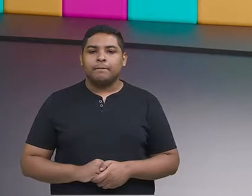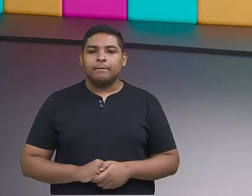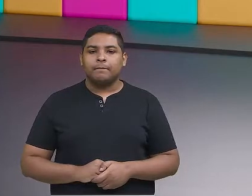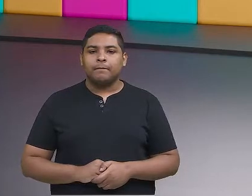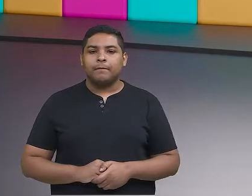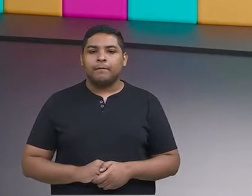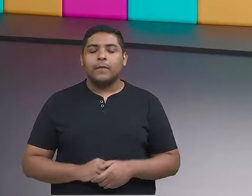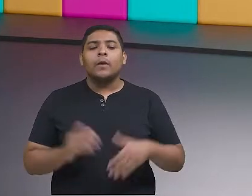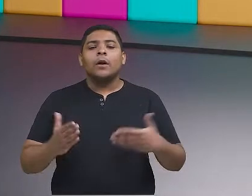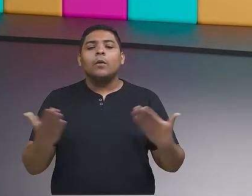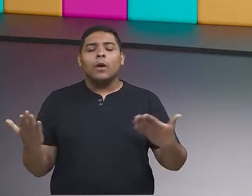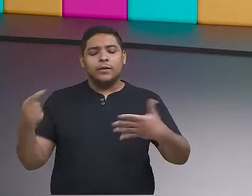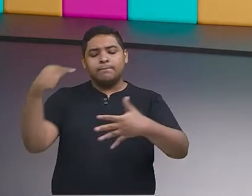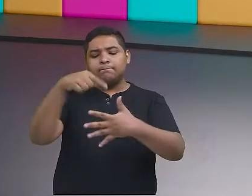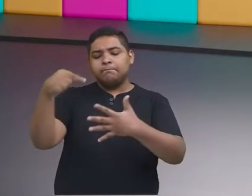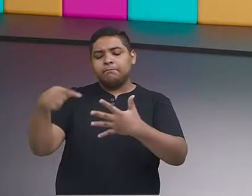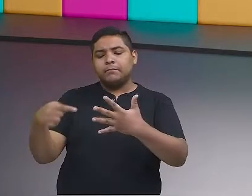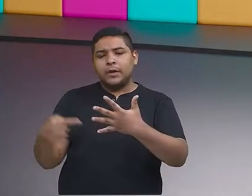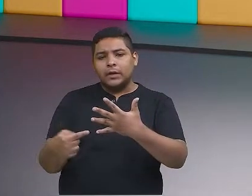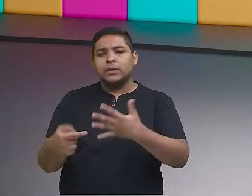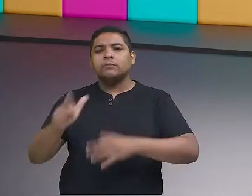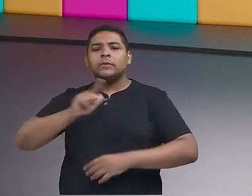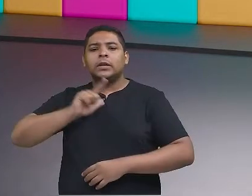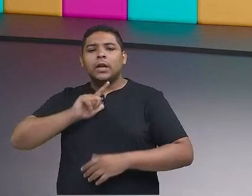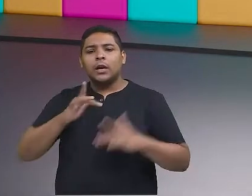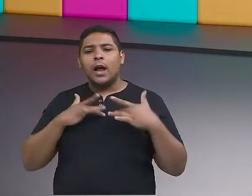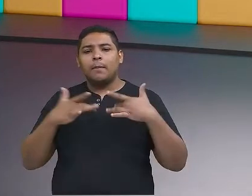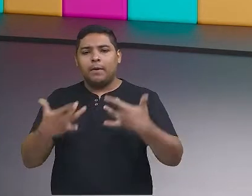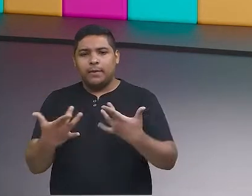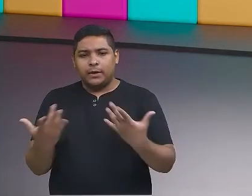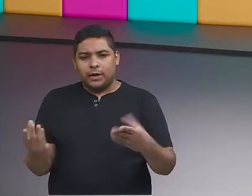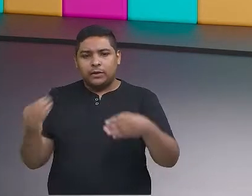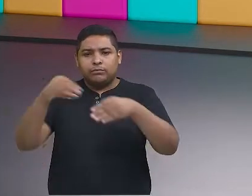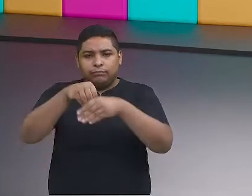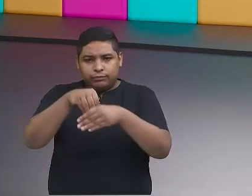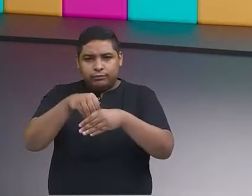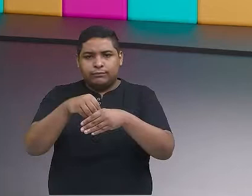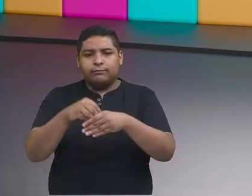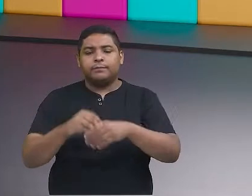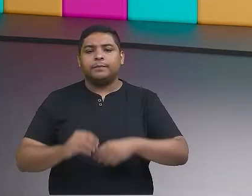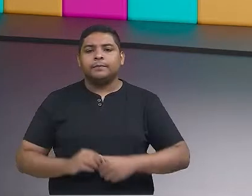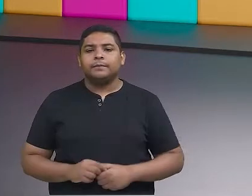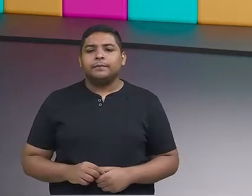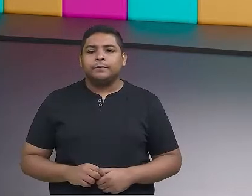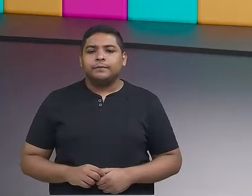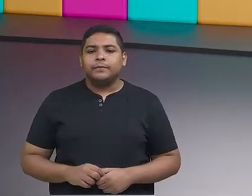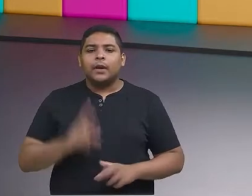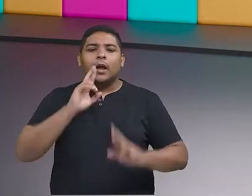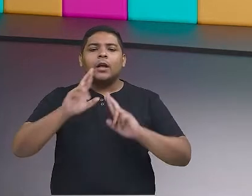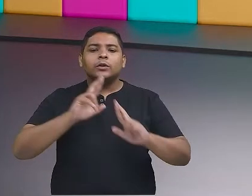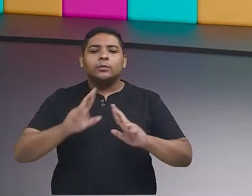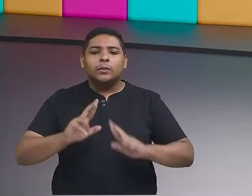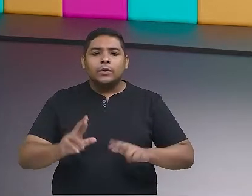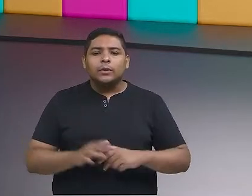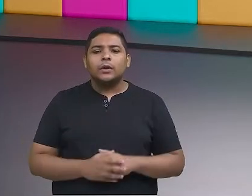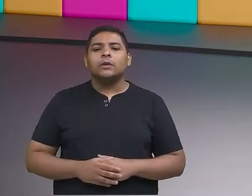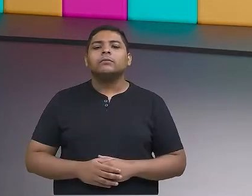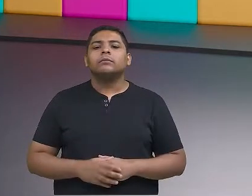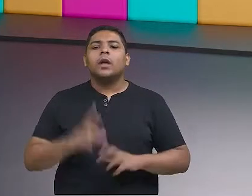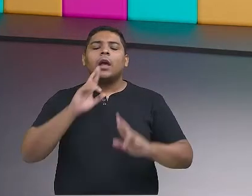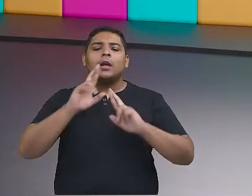a amabilidade? Alguém pode conversar comigo ou responder essas questões? Quais são